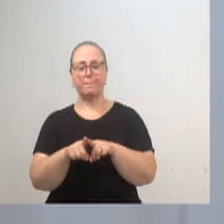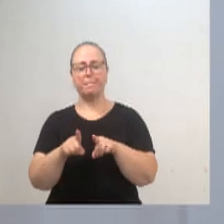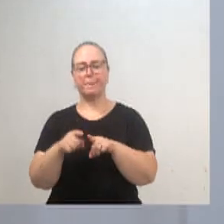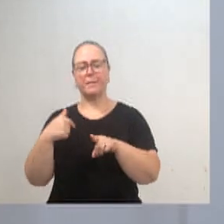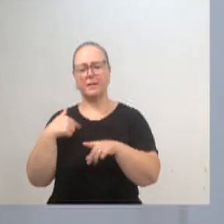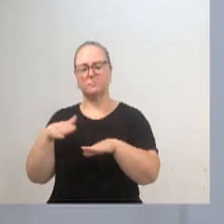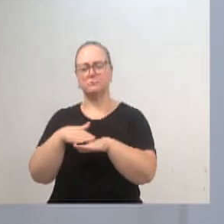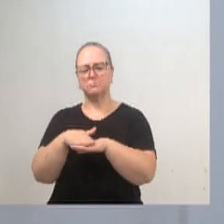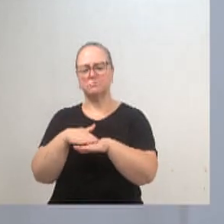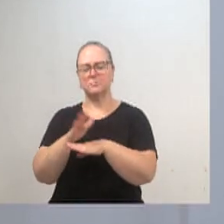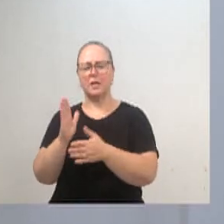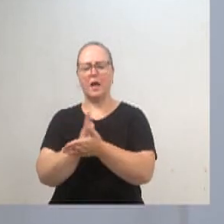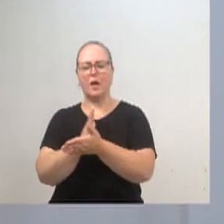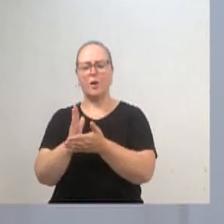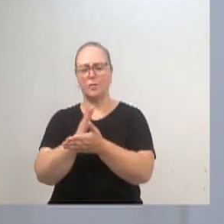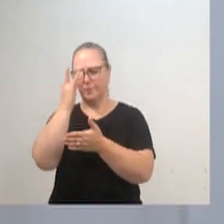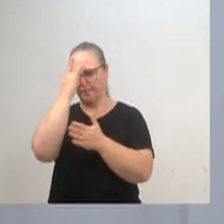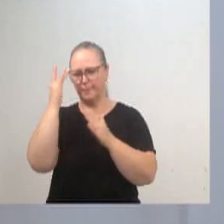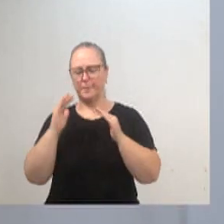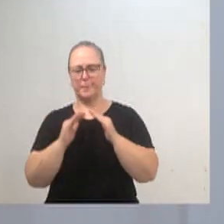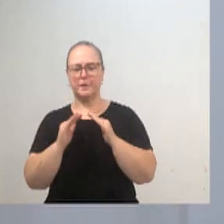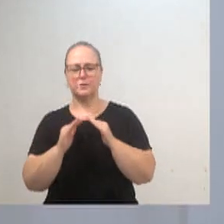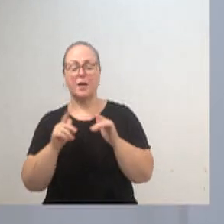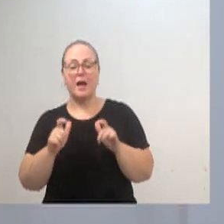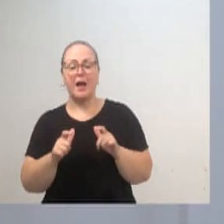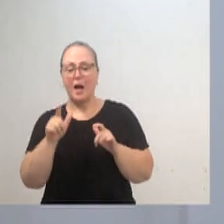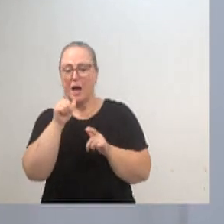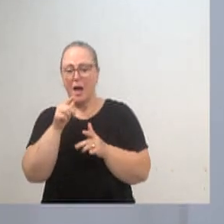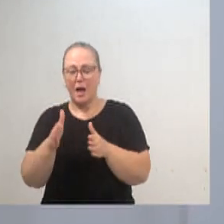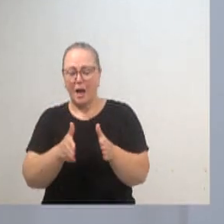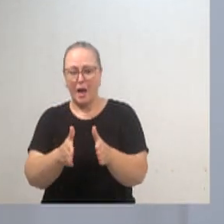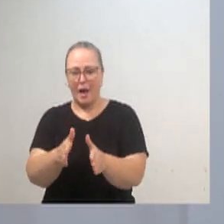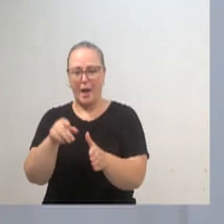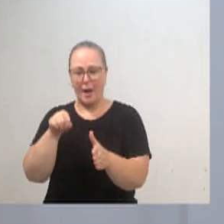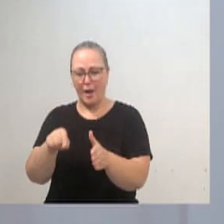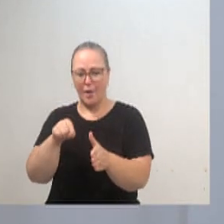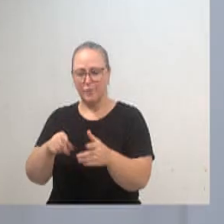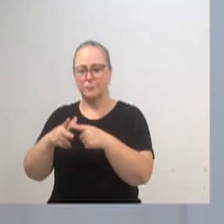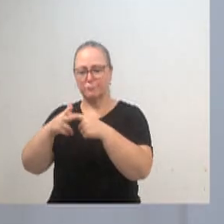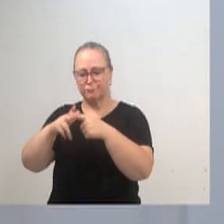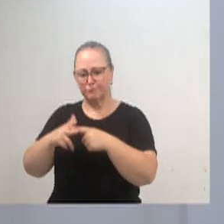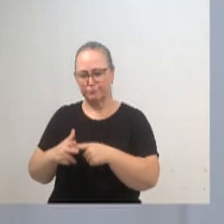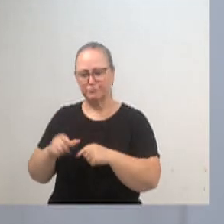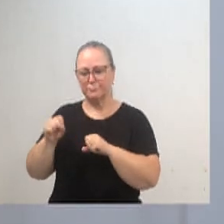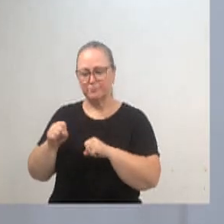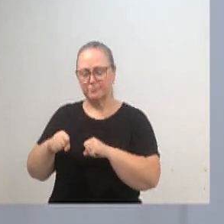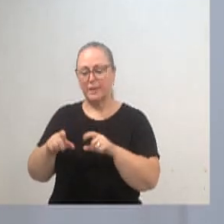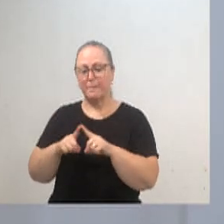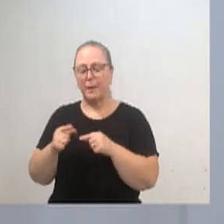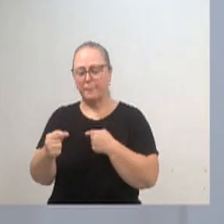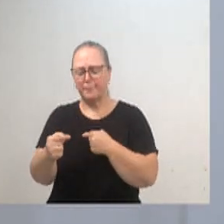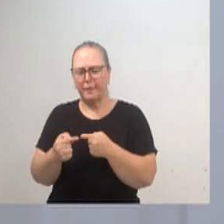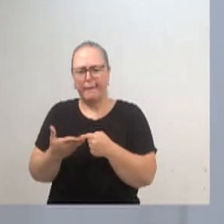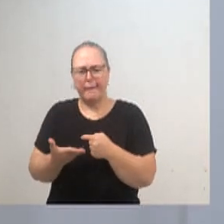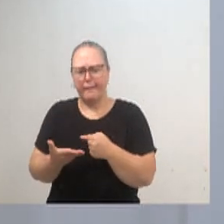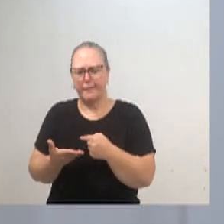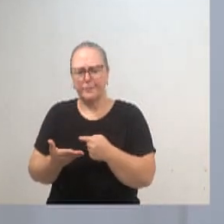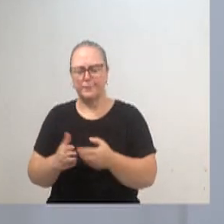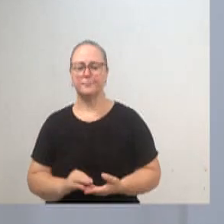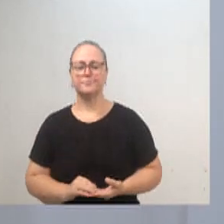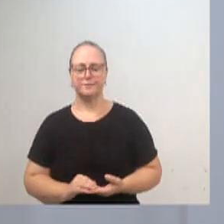alguns moradores ali, aonde o Ribeirão passa, onde tem as casas, foi feito a manutenção, mas é um pequeno trecho, onde tem